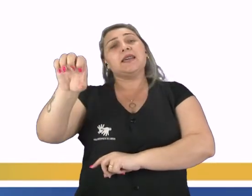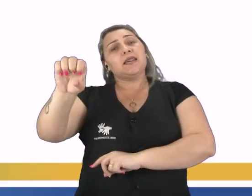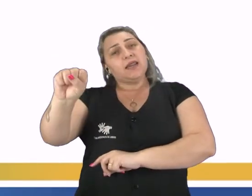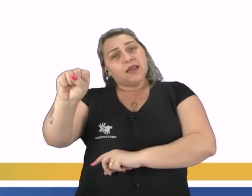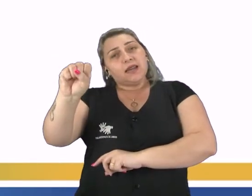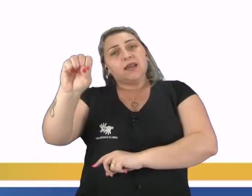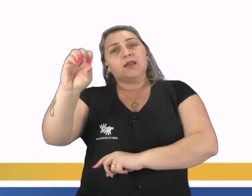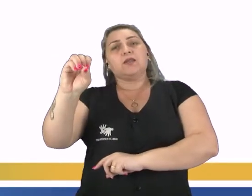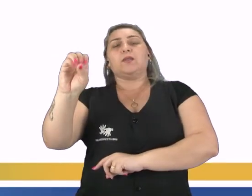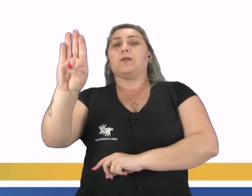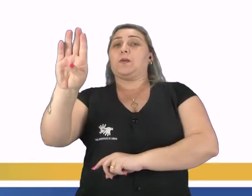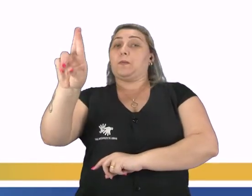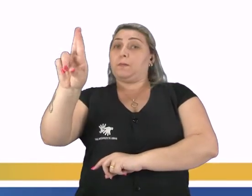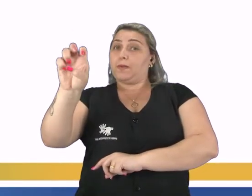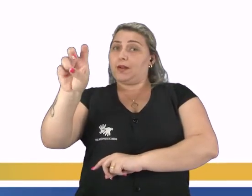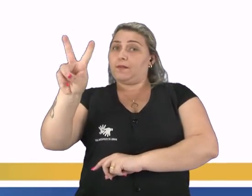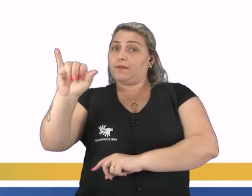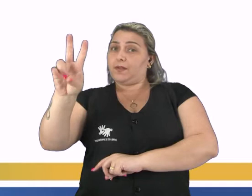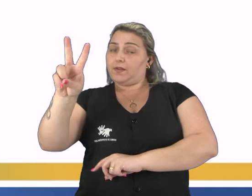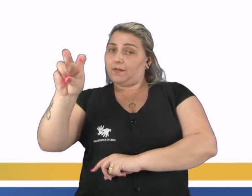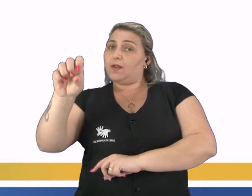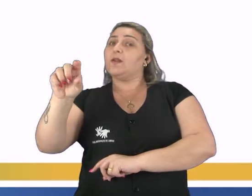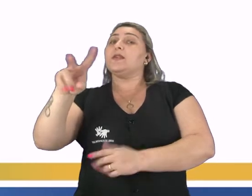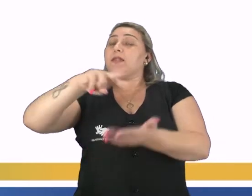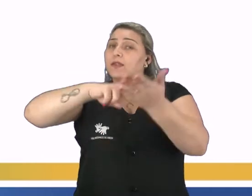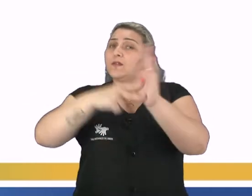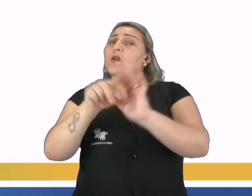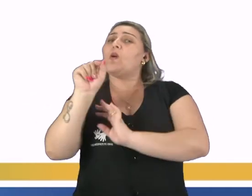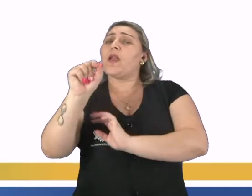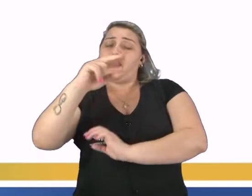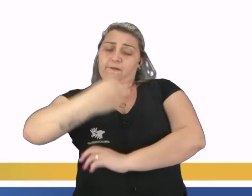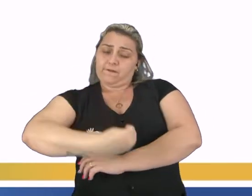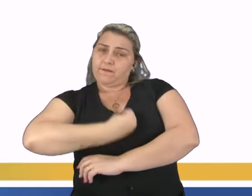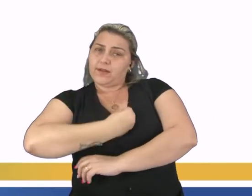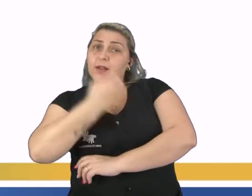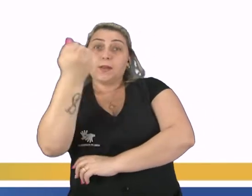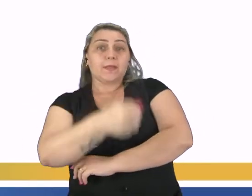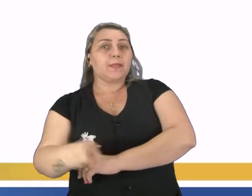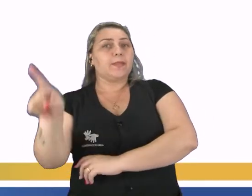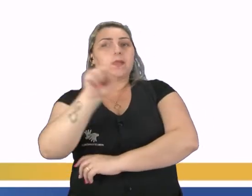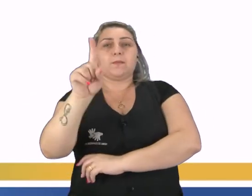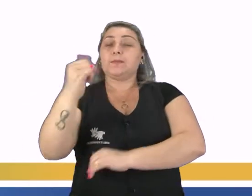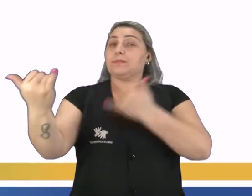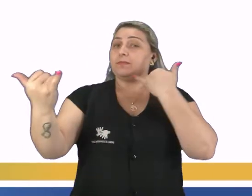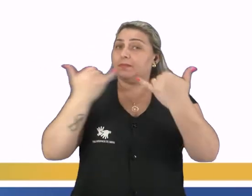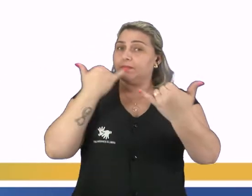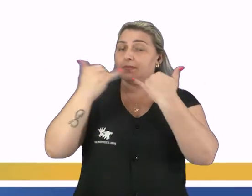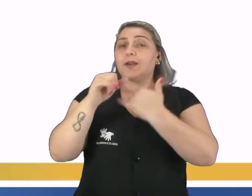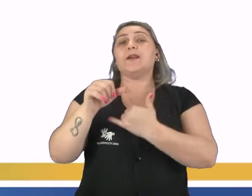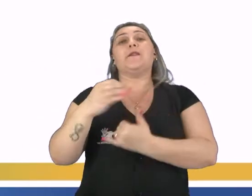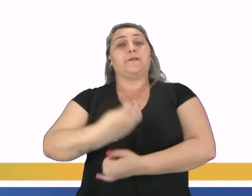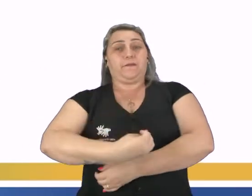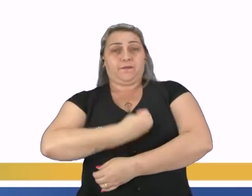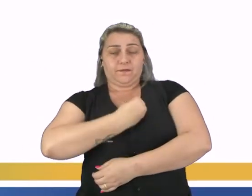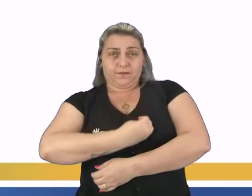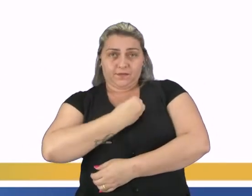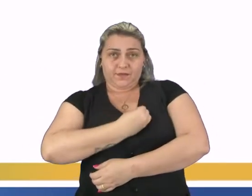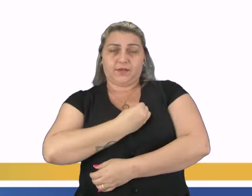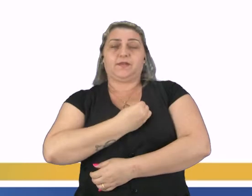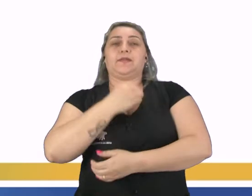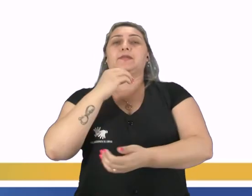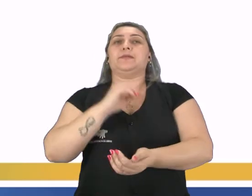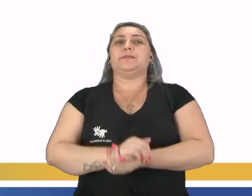sobreviveu ao acidente, ela está viva. Então não seria necessária a informação está viva.